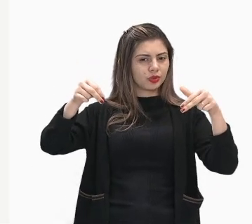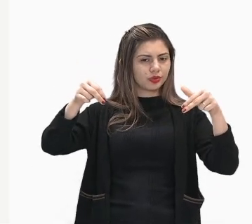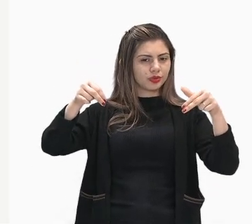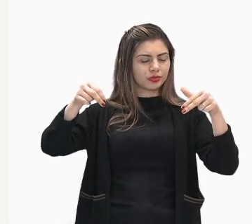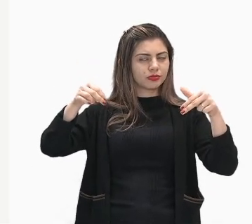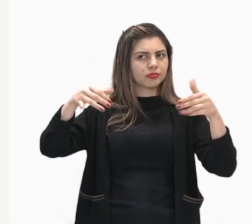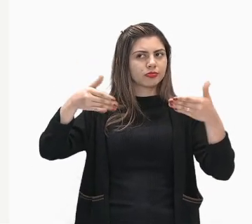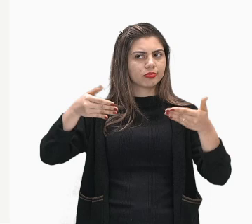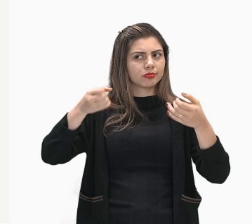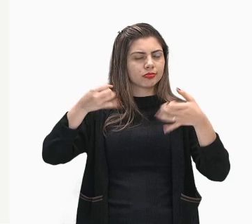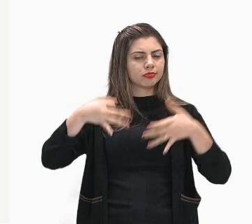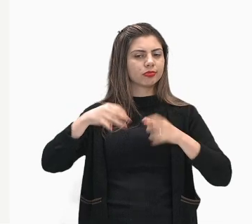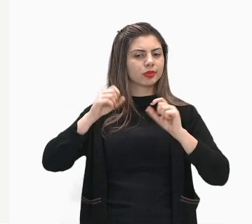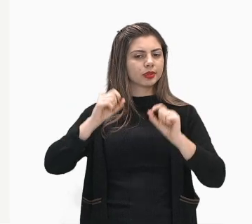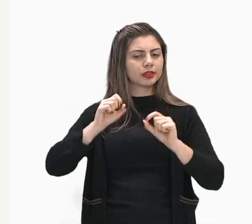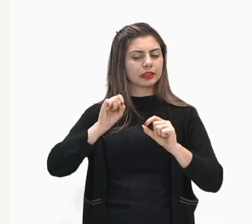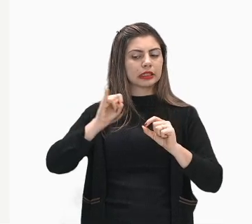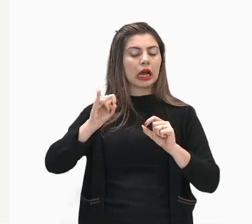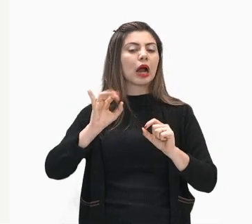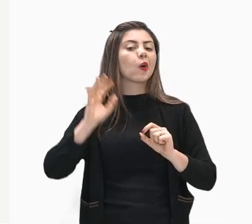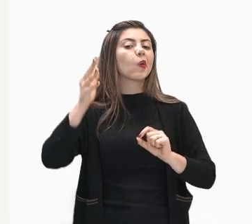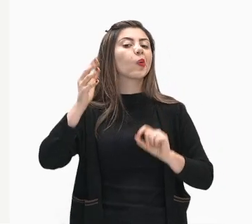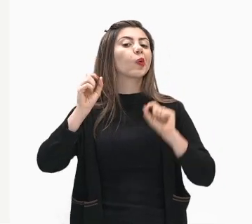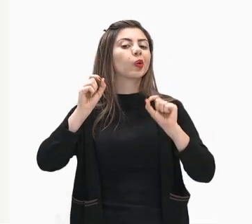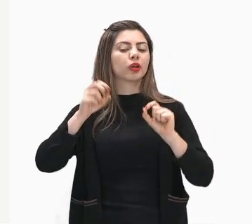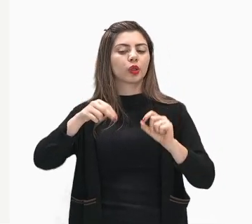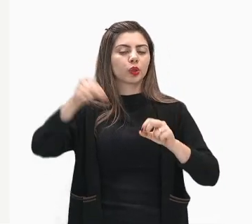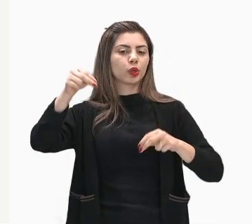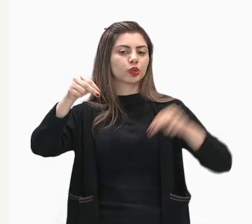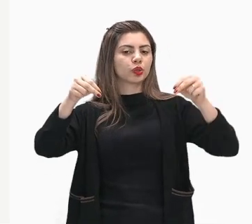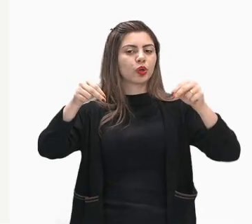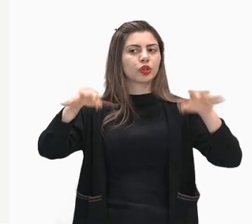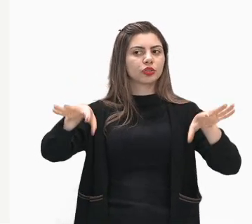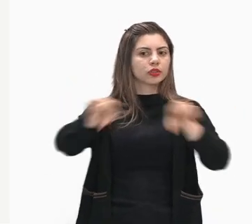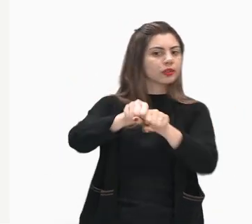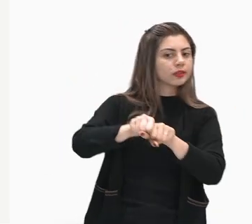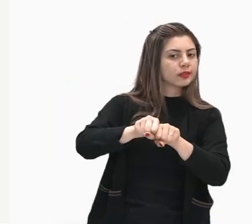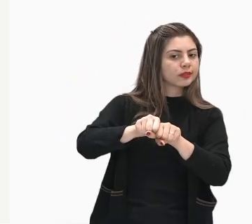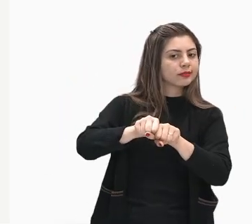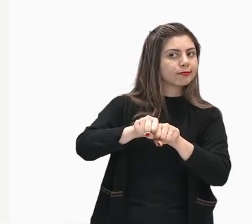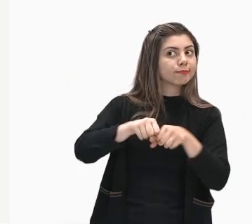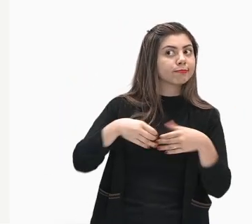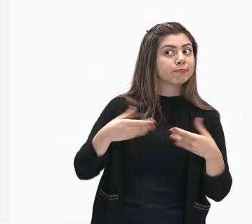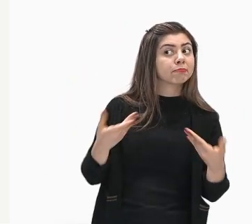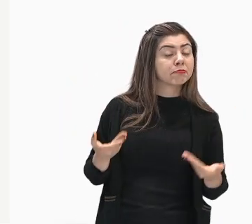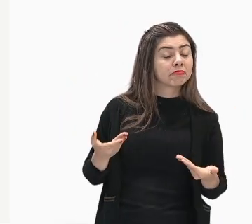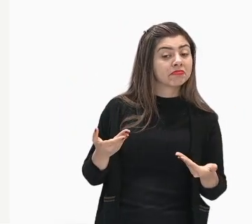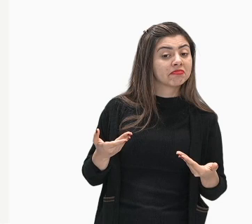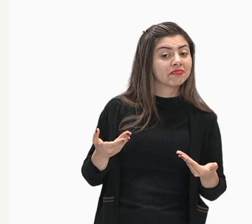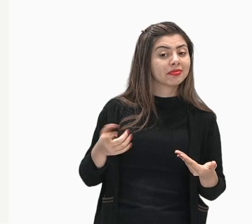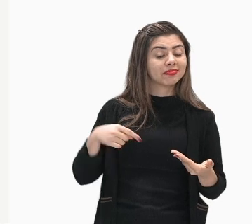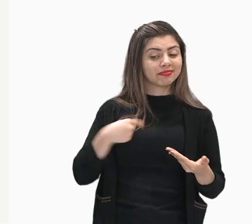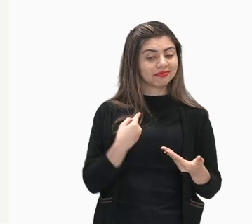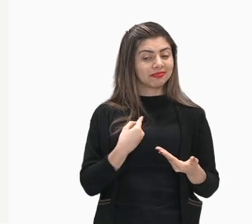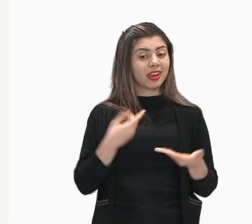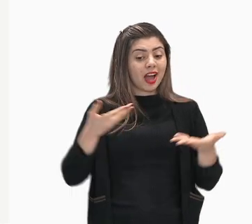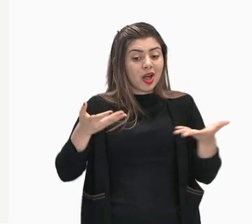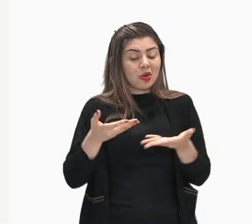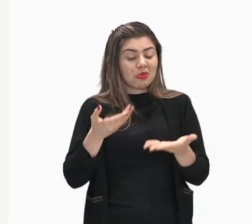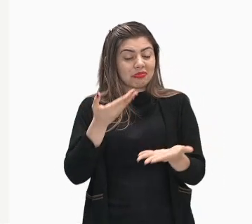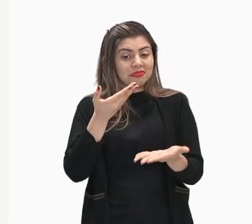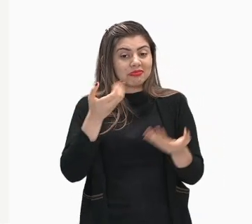está dizendo aqui que se eu fizer isso vai ocorrer a atração. E a gente acabou de relembrar, né, pessoal? Se eu